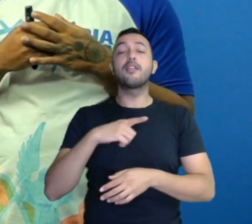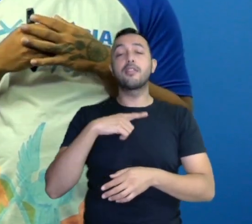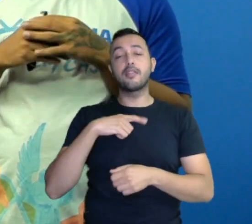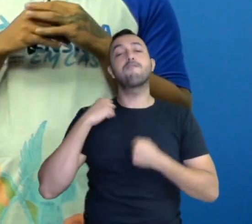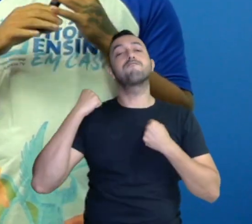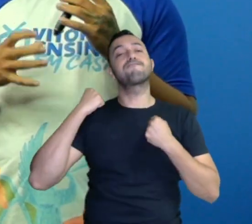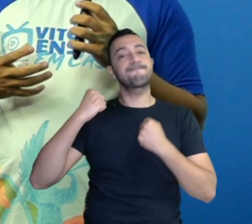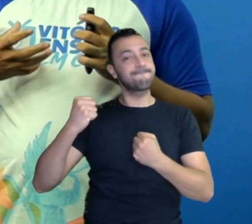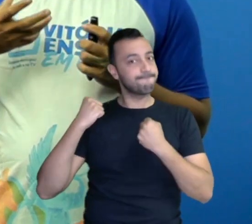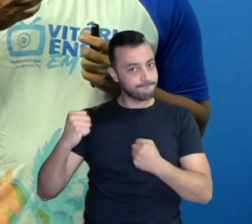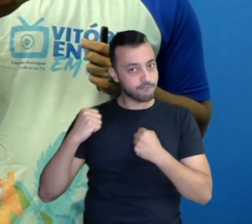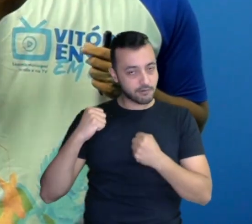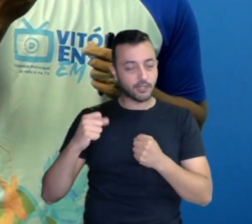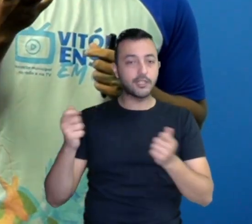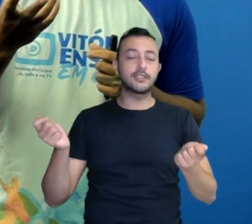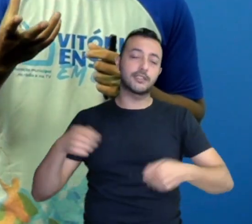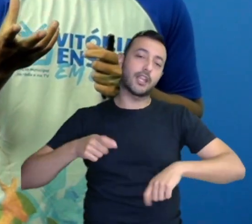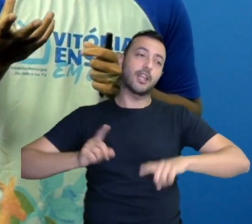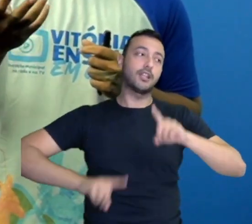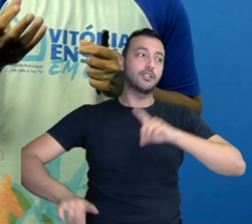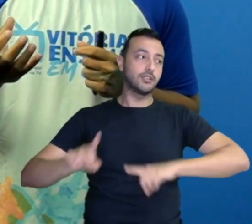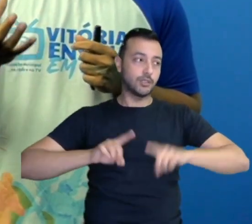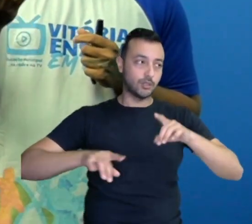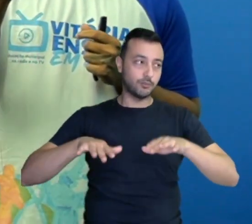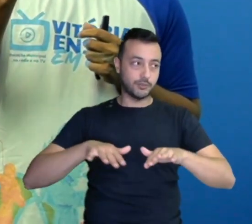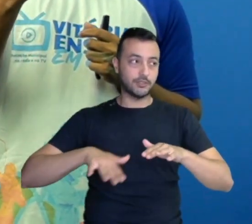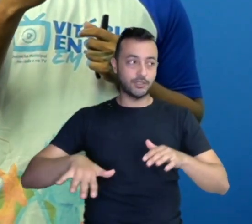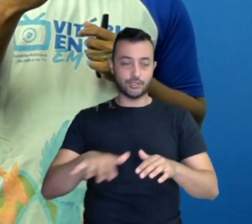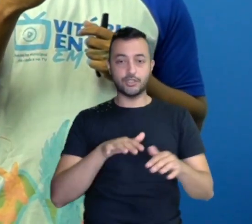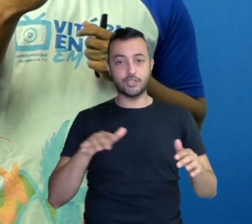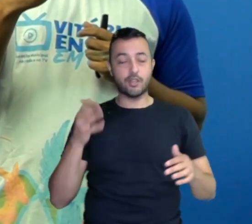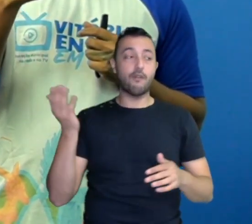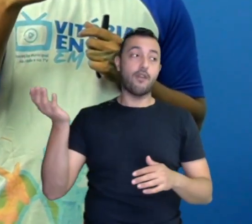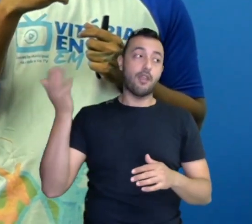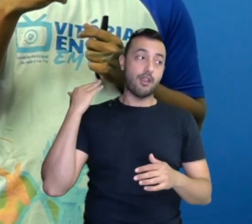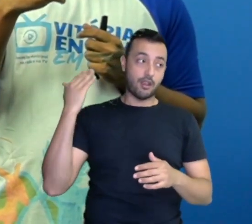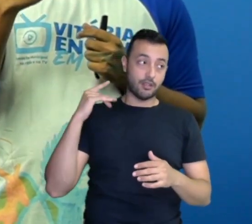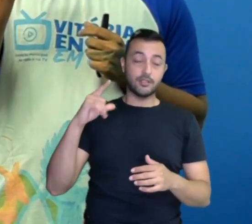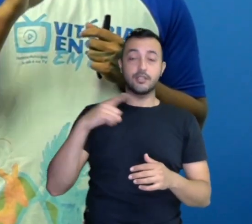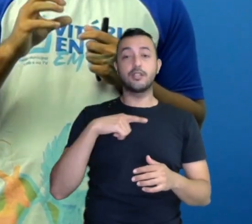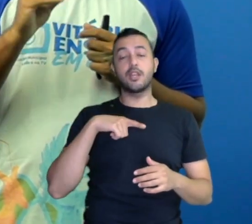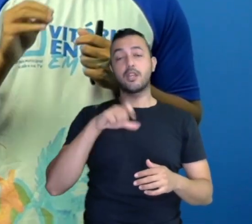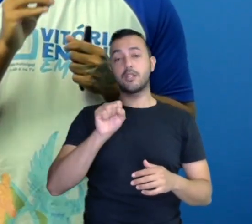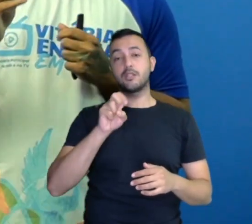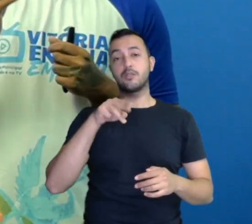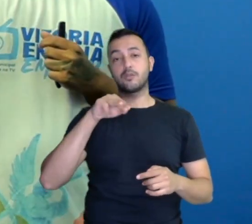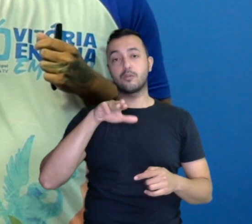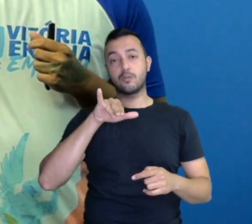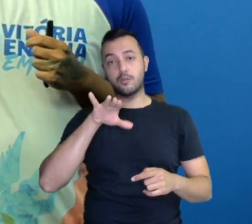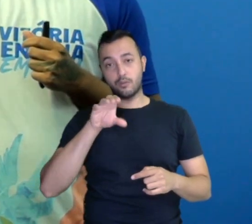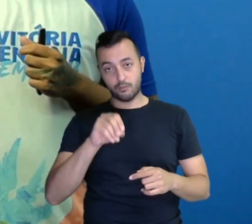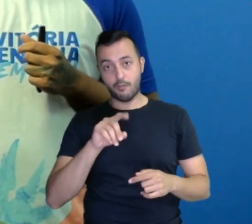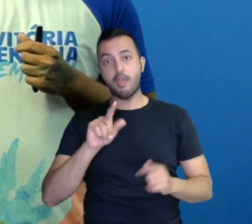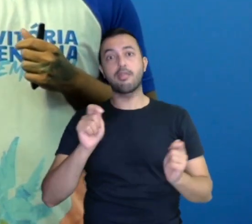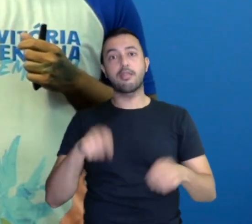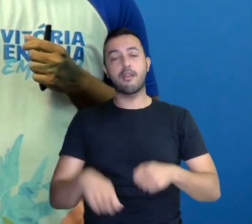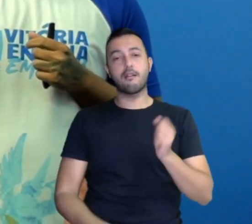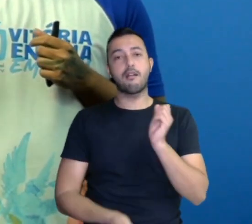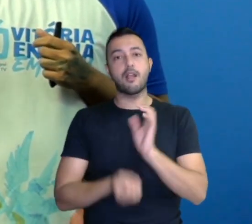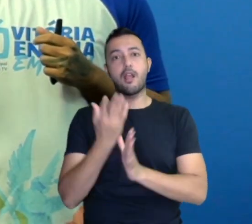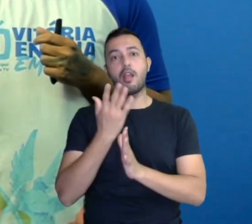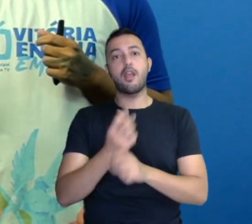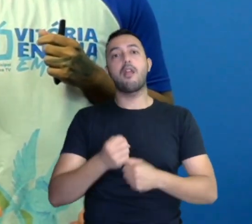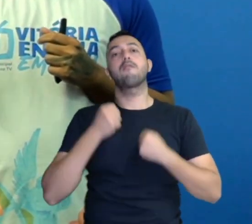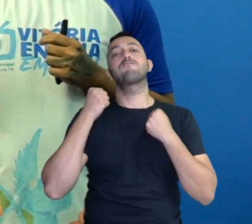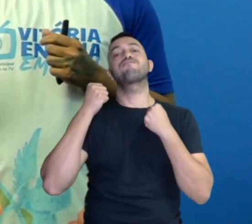exército eficiente, eles conseguem dominar a região que antes era dominada pelos sumérios, e eles conseguem fundar um império. Para